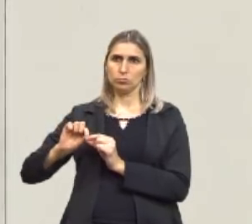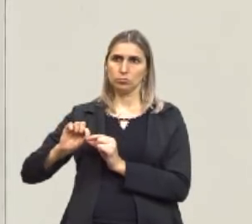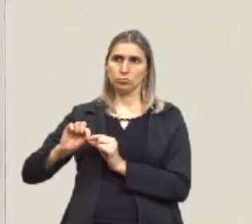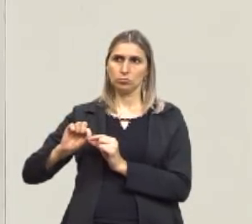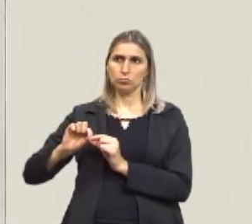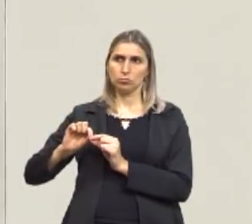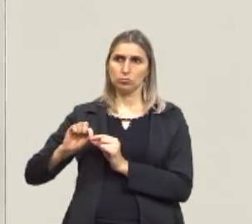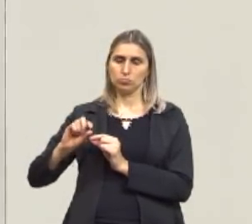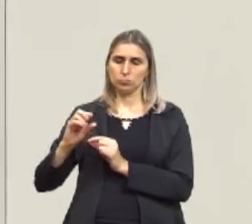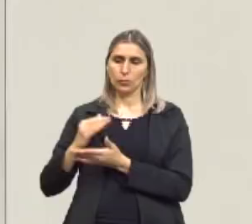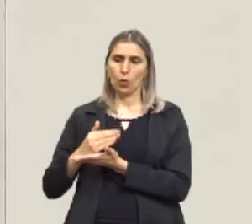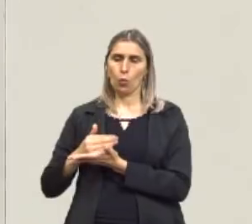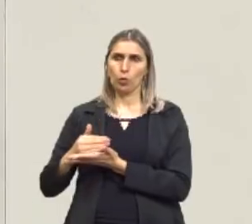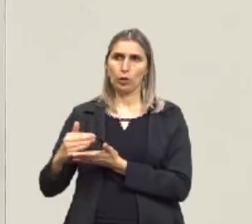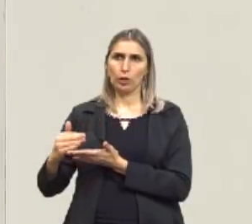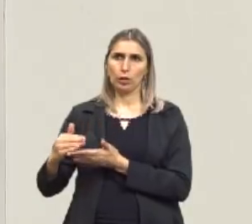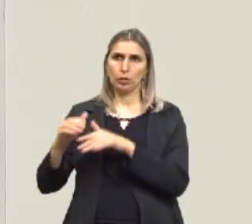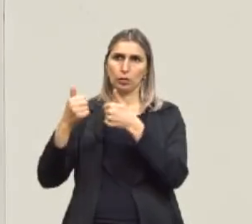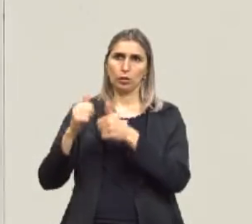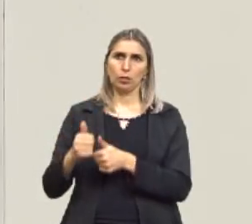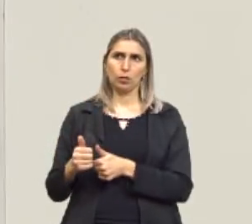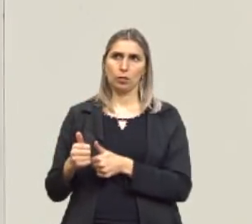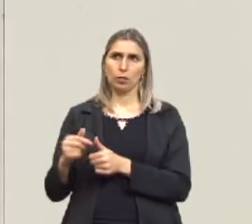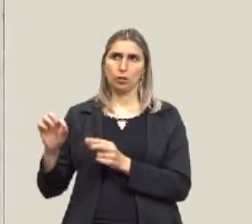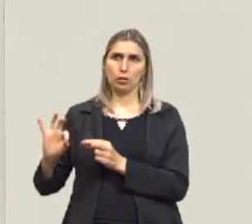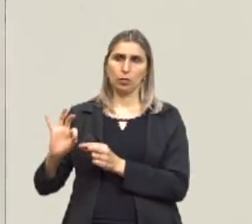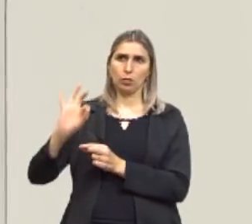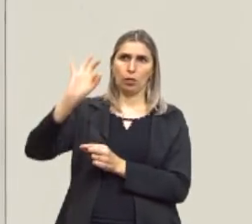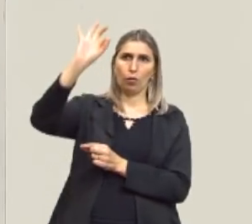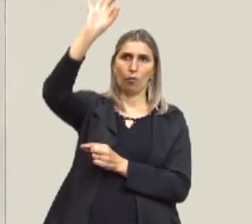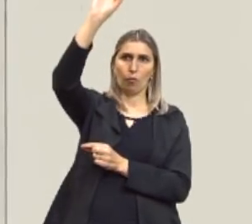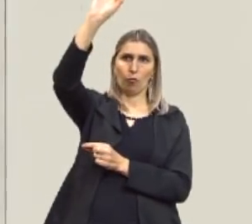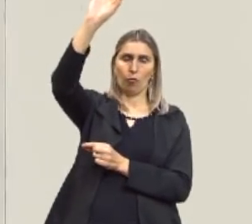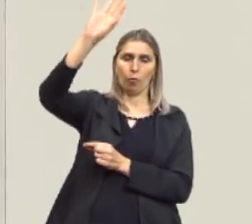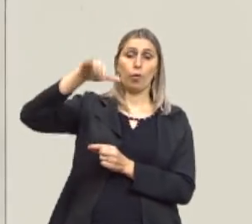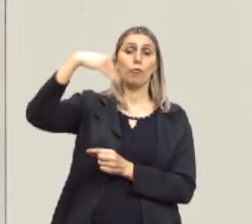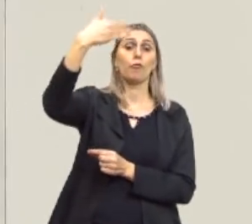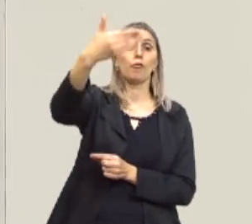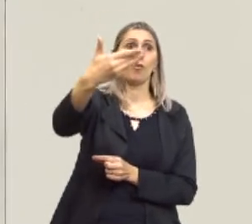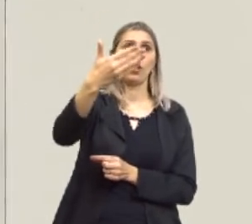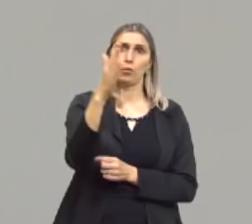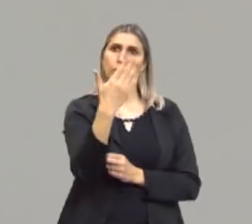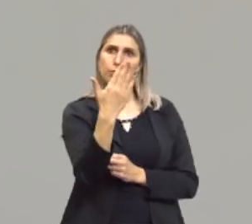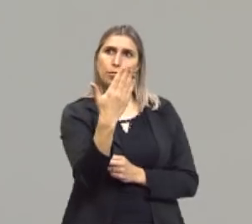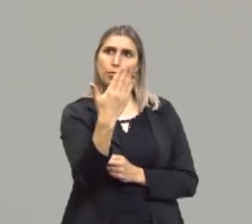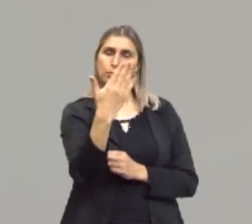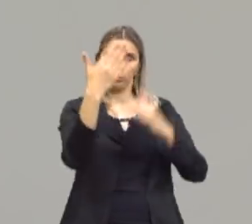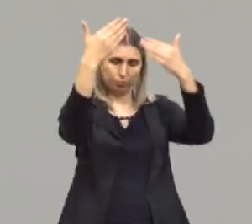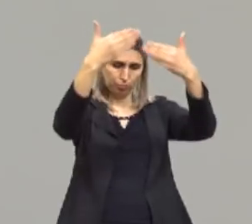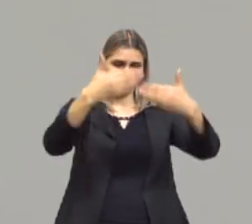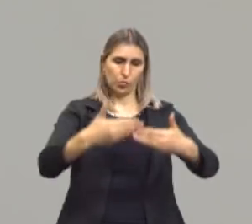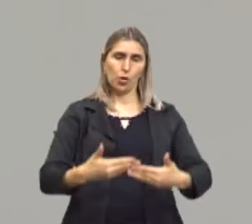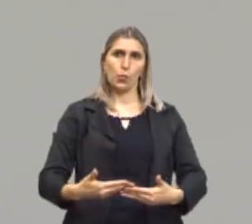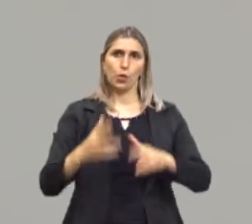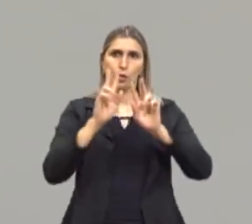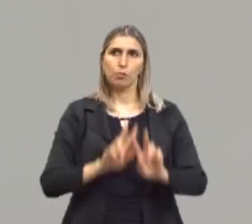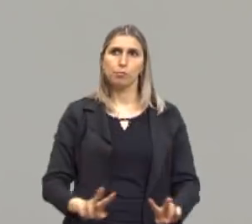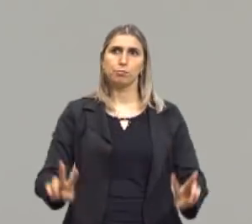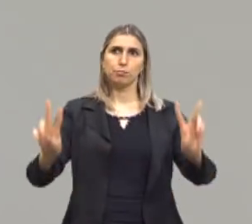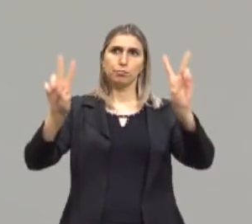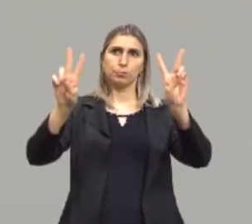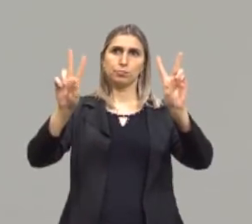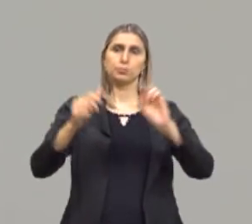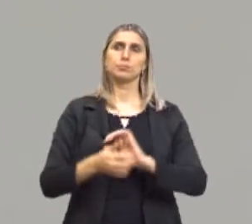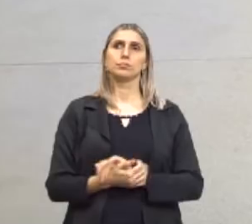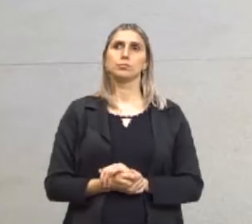na origem da imagem aqui, até a parte fora do espelho. Então, esse aqui é o campo de visão.